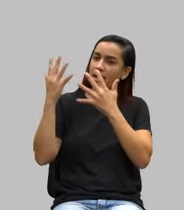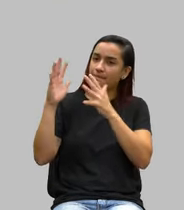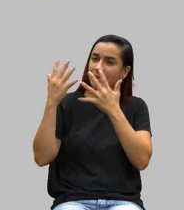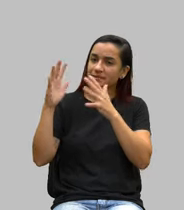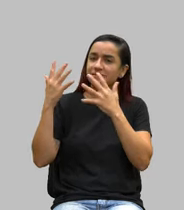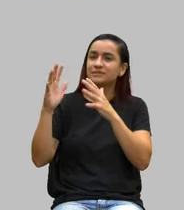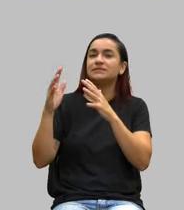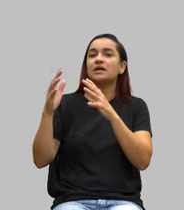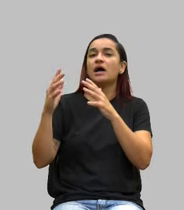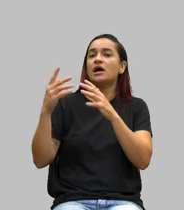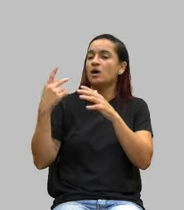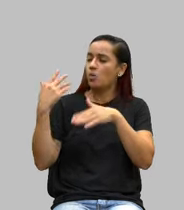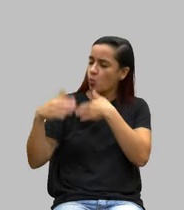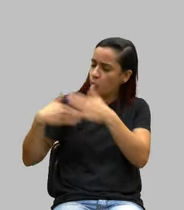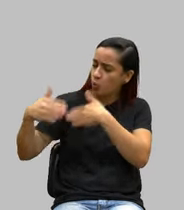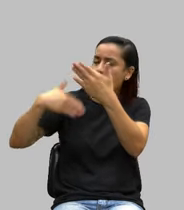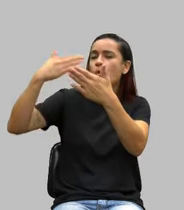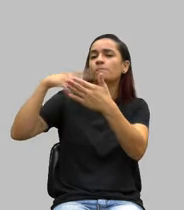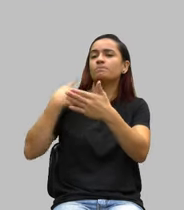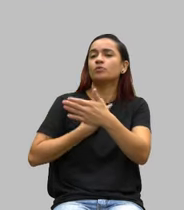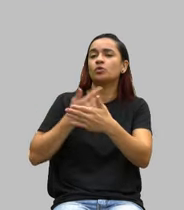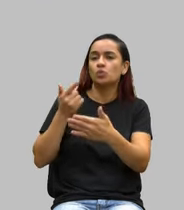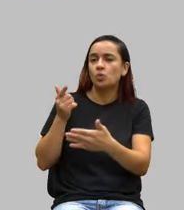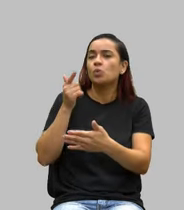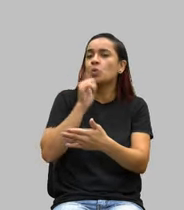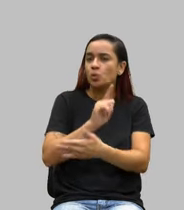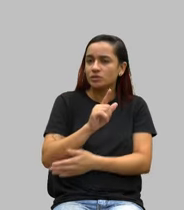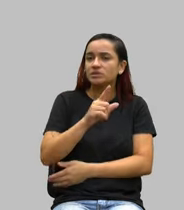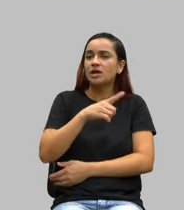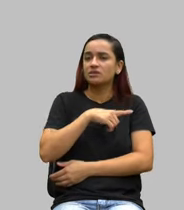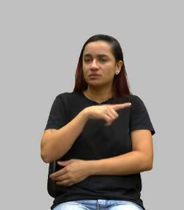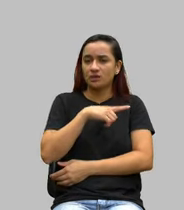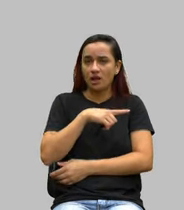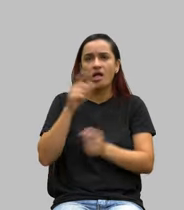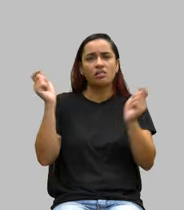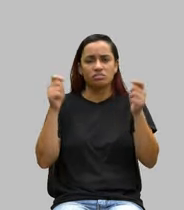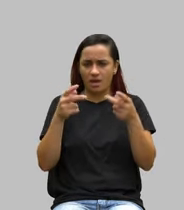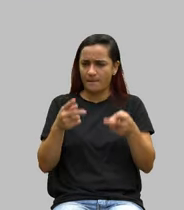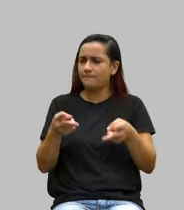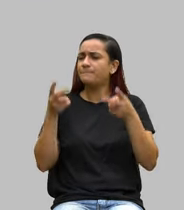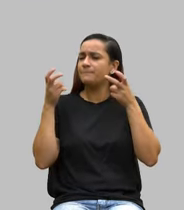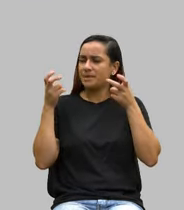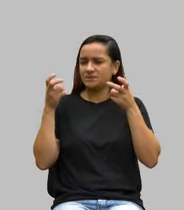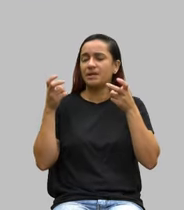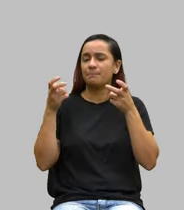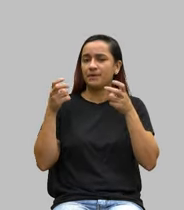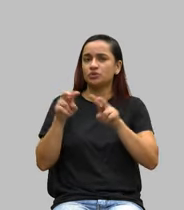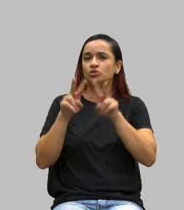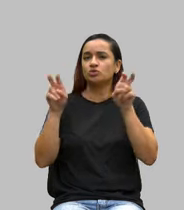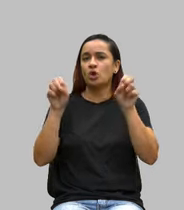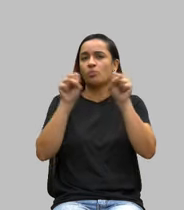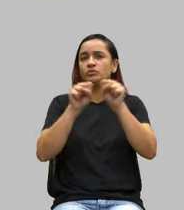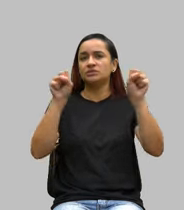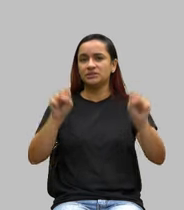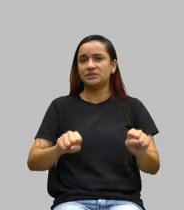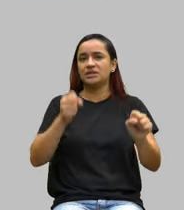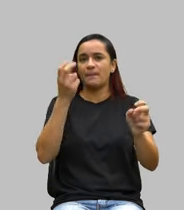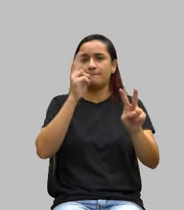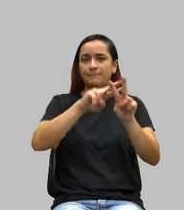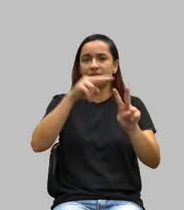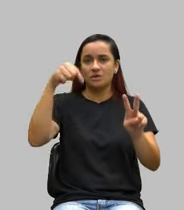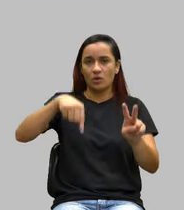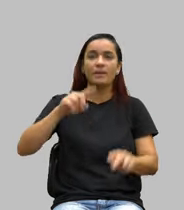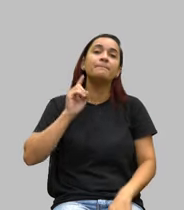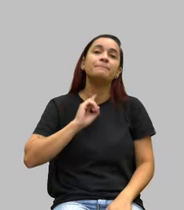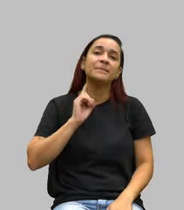pelos avanços que nós estamos tendo eh perceptivos na questão do sistema prisional em Minas Gerais